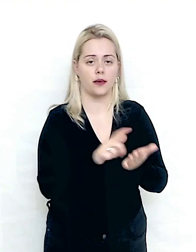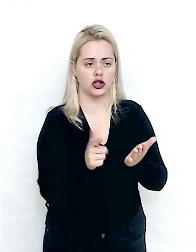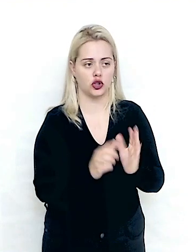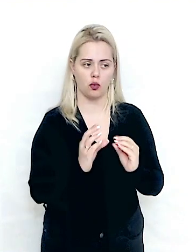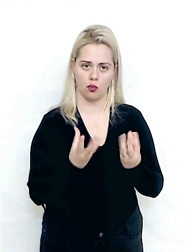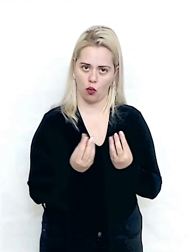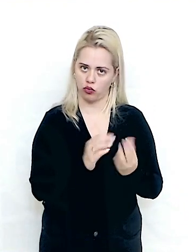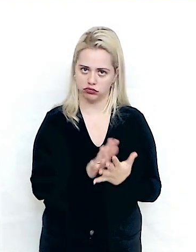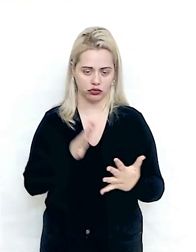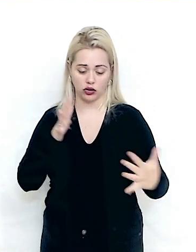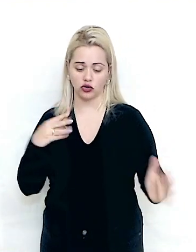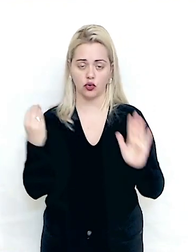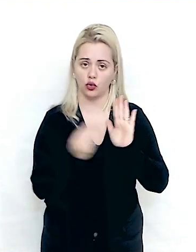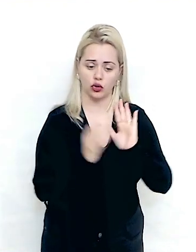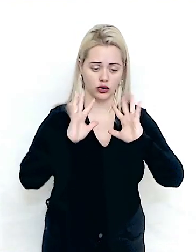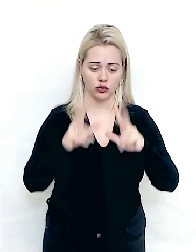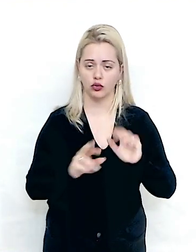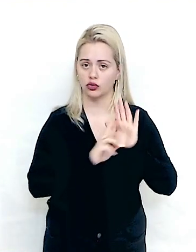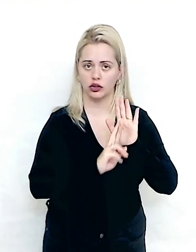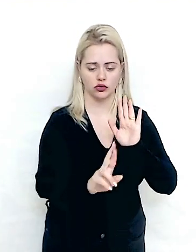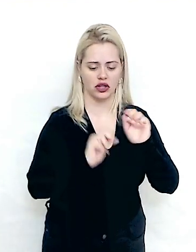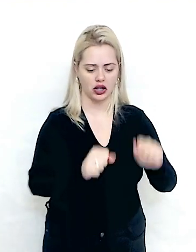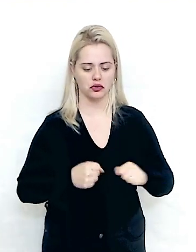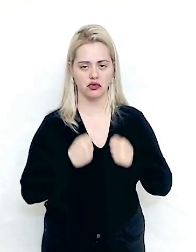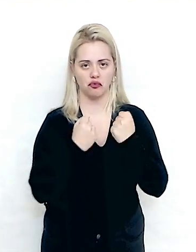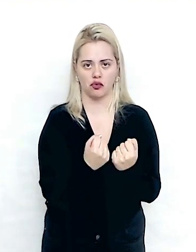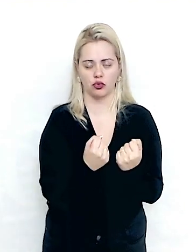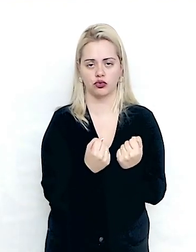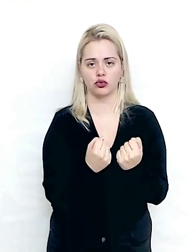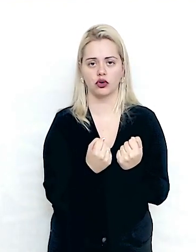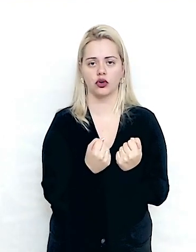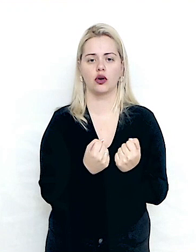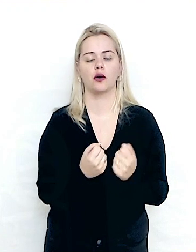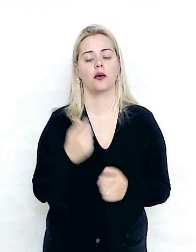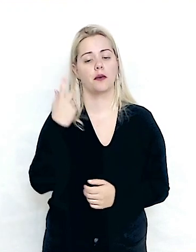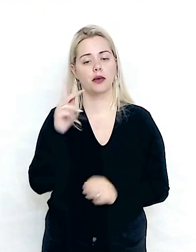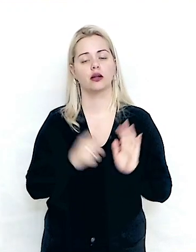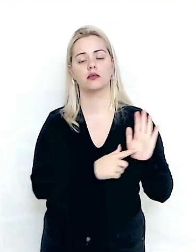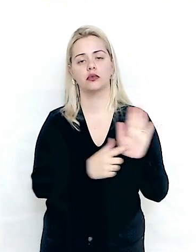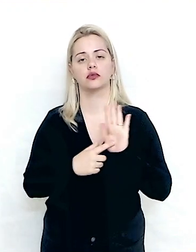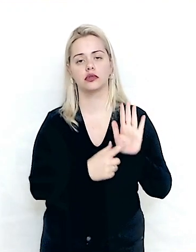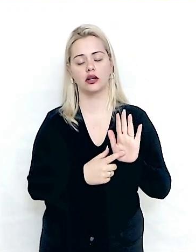colocando os resultados desse esforço à disposição